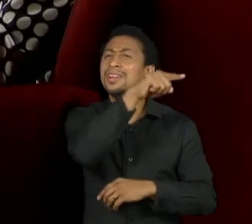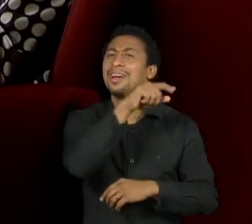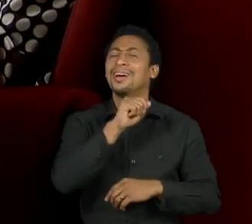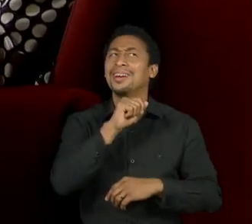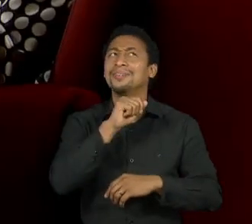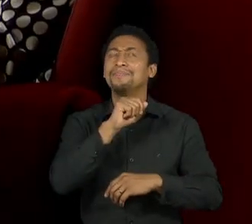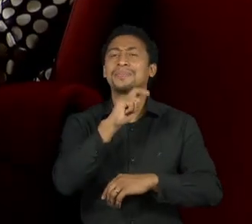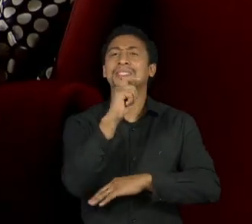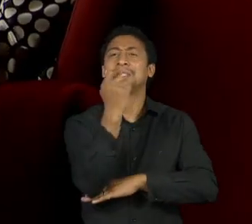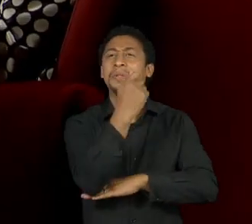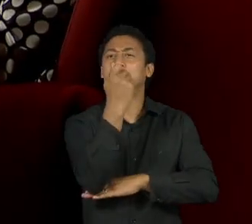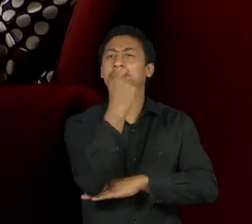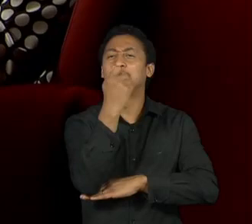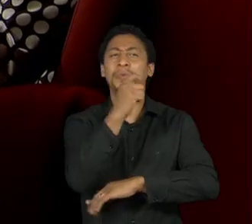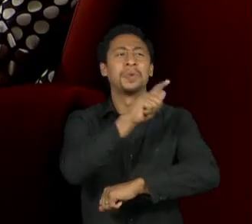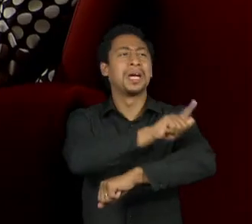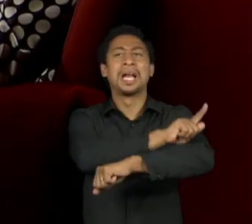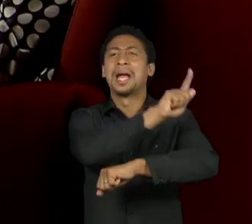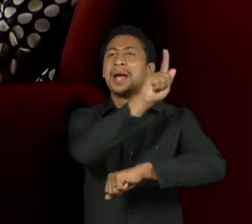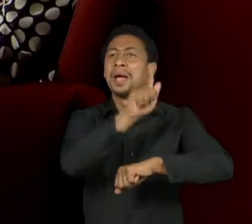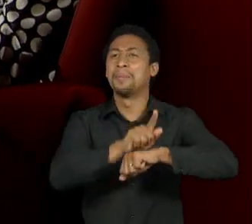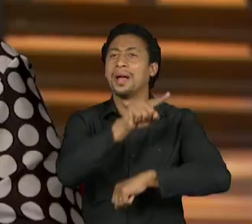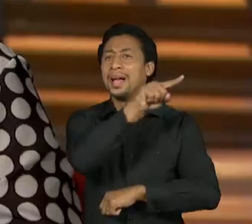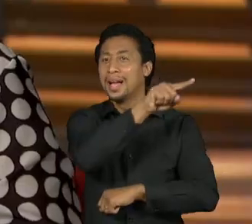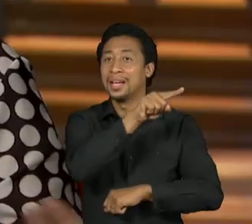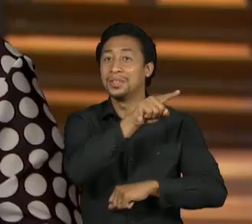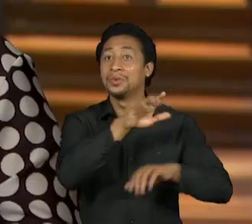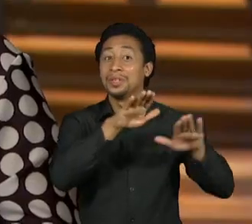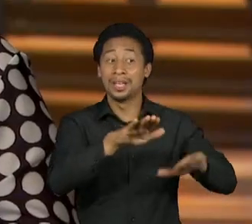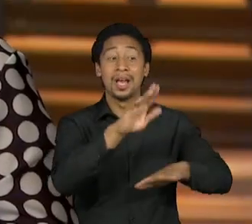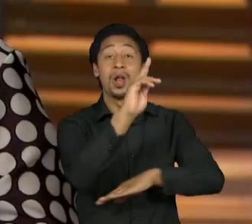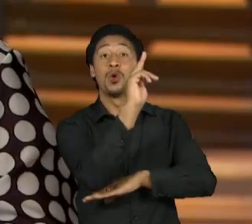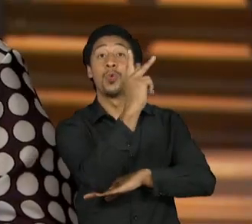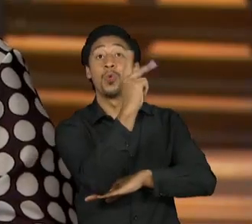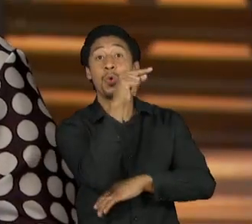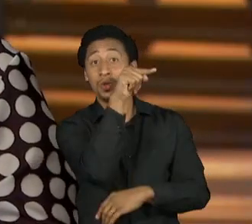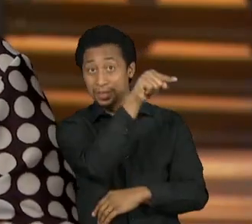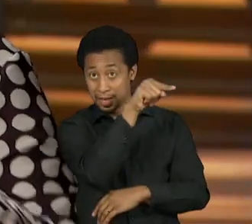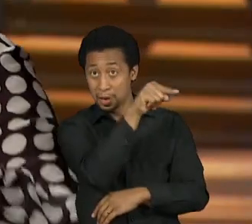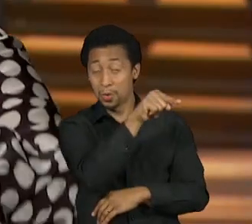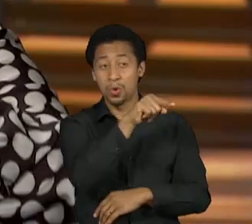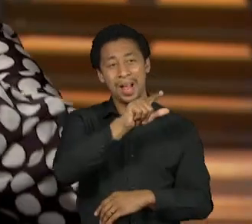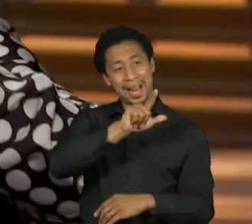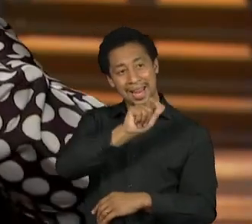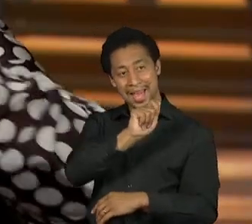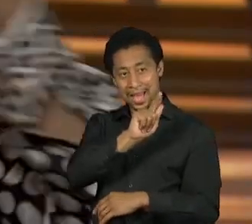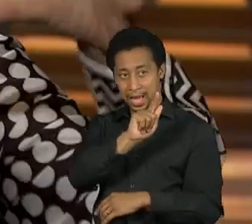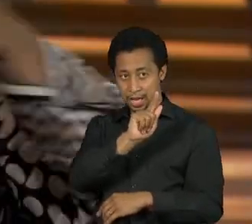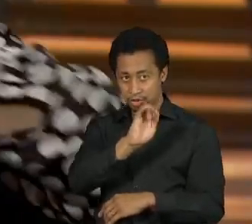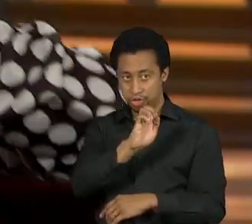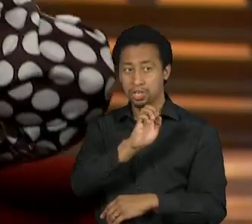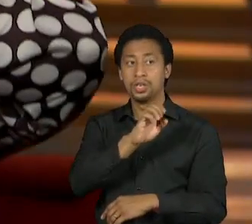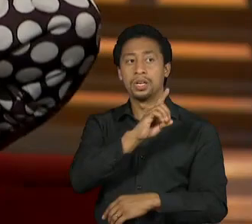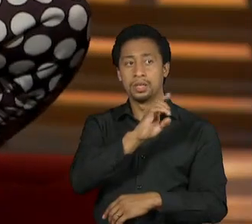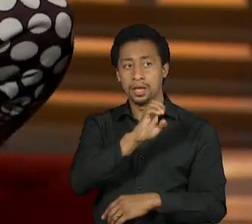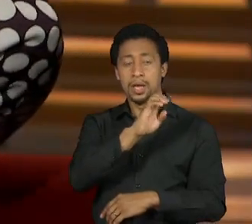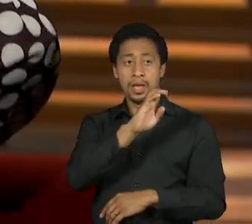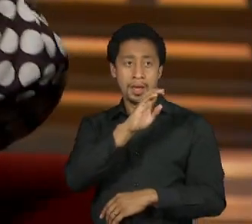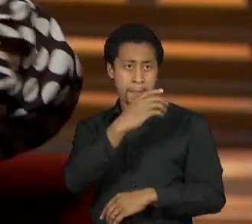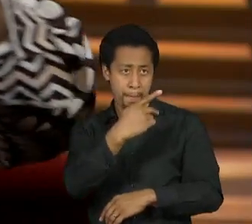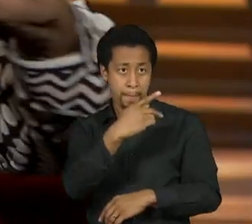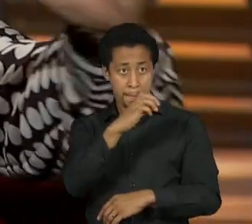programado me chamaram para assistir eu tava naquele hotel Laje de Pedra que agora virou um outro hotel e quando eu abri a janela eu vi aquele